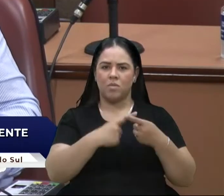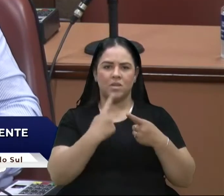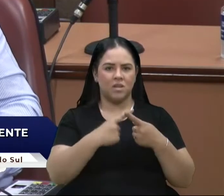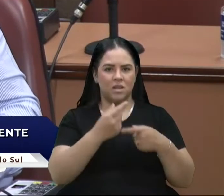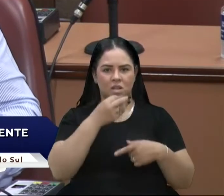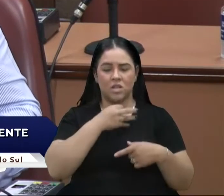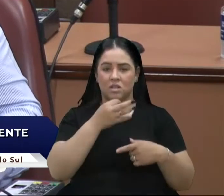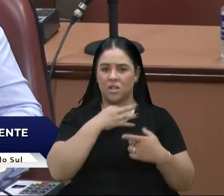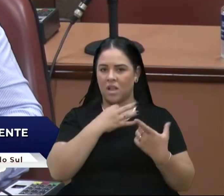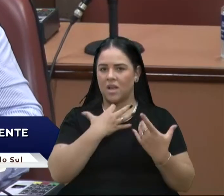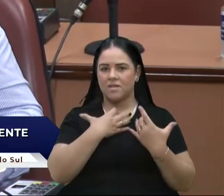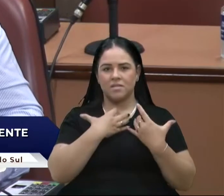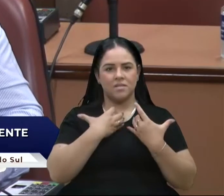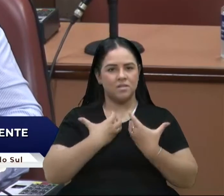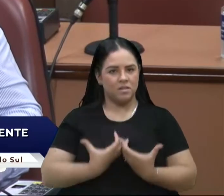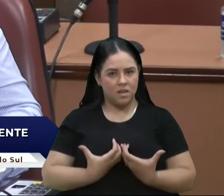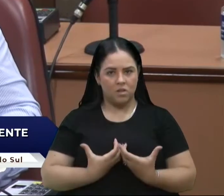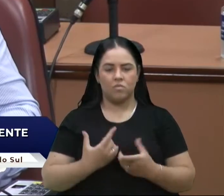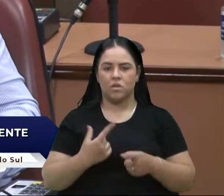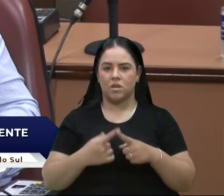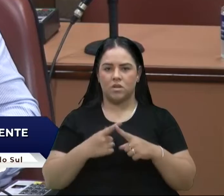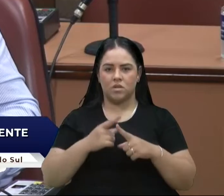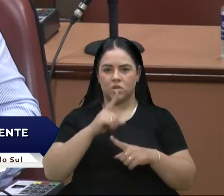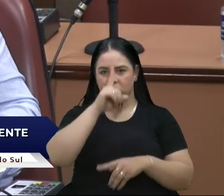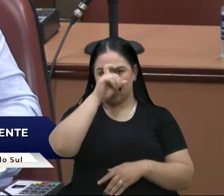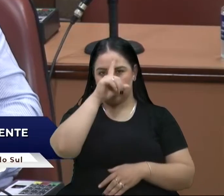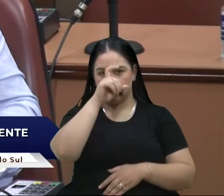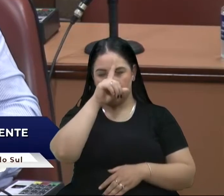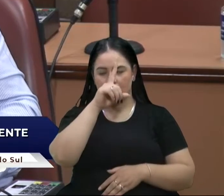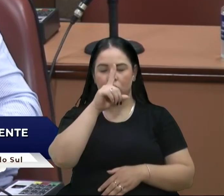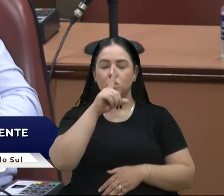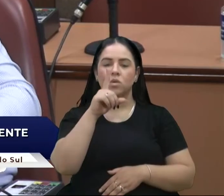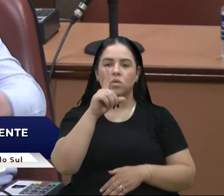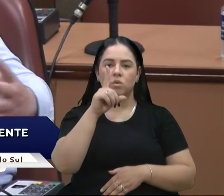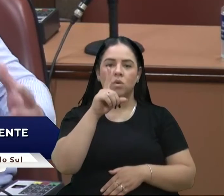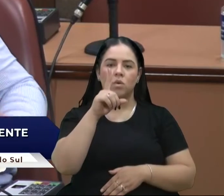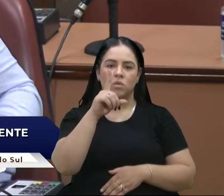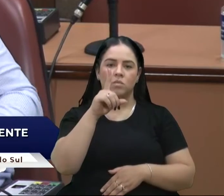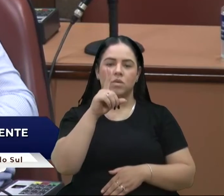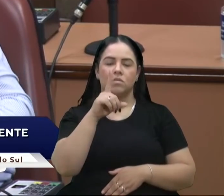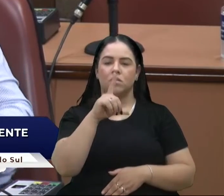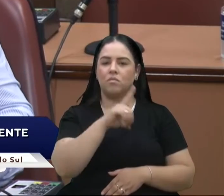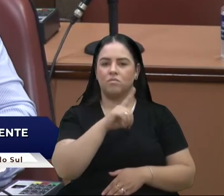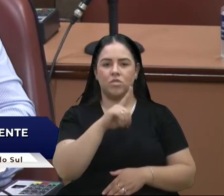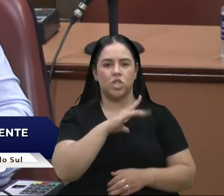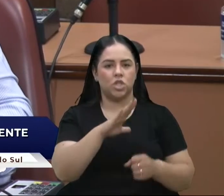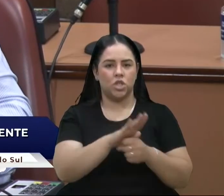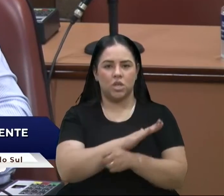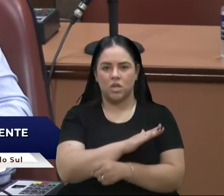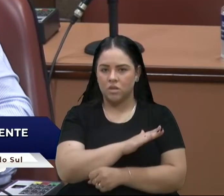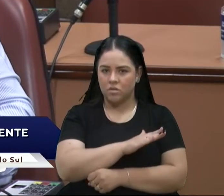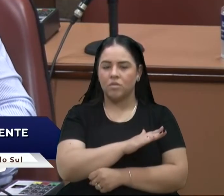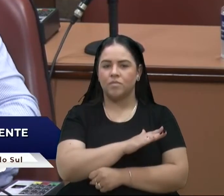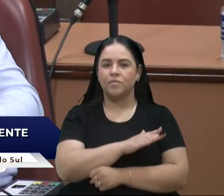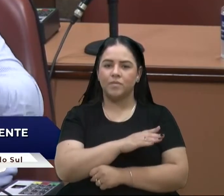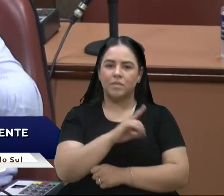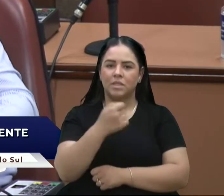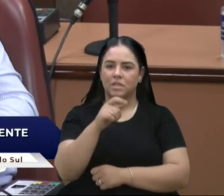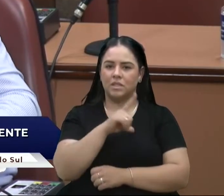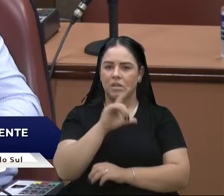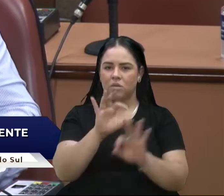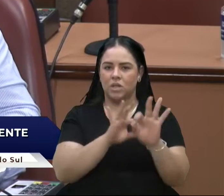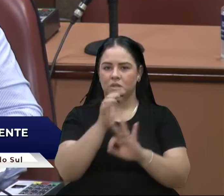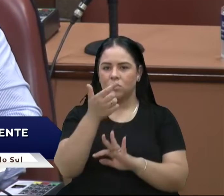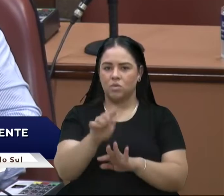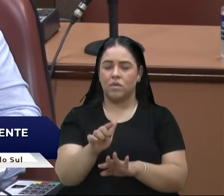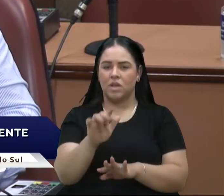saturado, né, as nossas instituições hospitalares estão saturadas, né, eu acho que tem que ter uma repactuação desses serviços públicos de saúde. Acho que